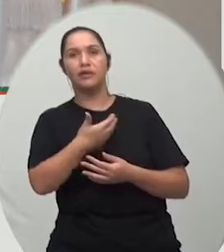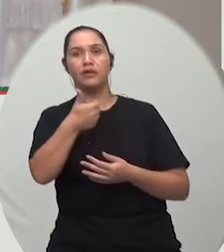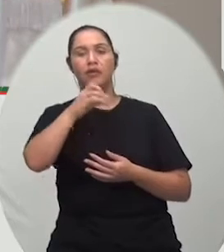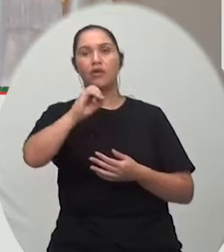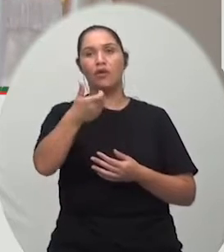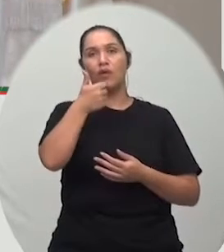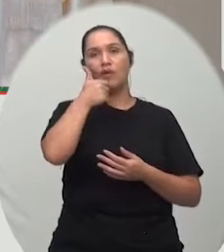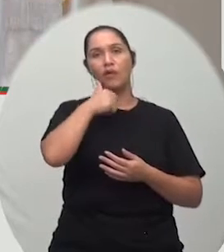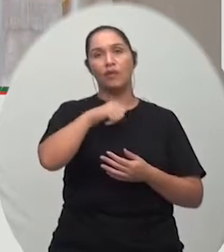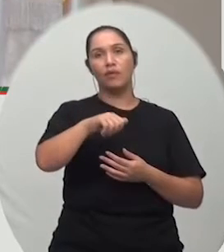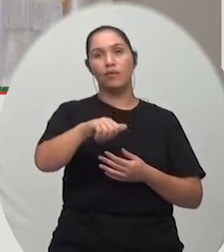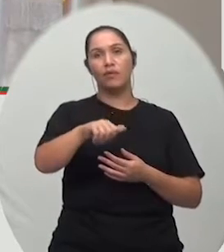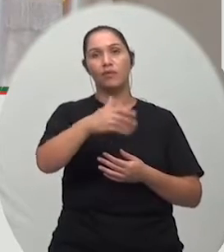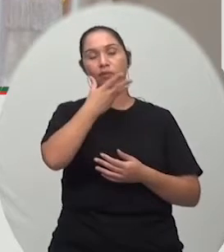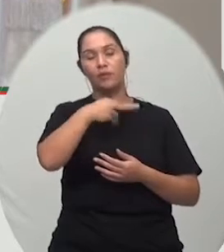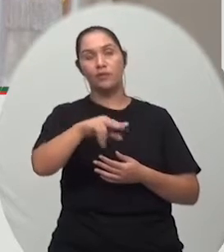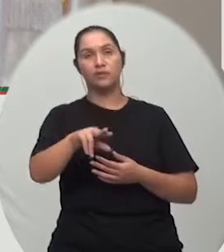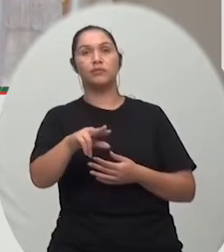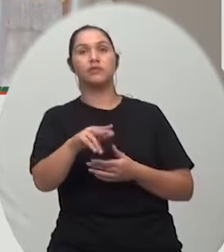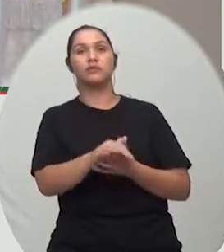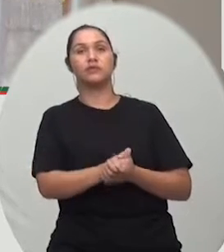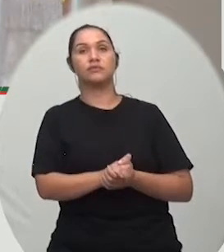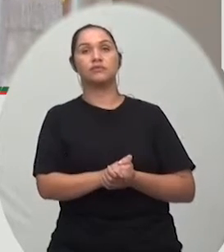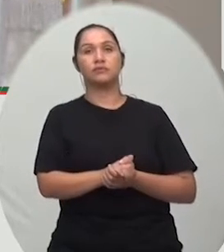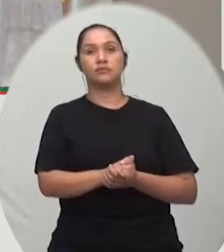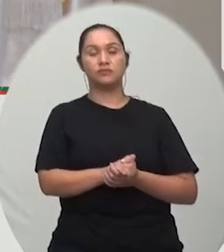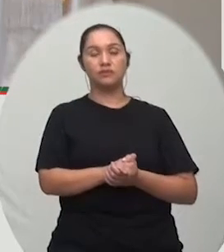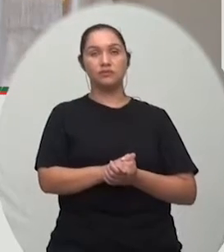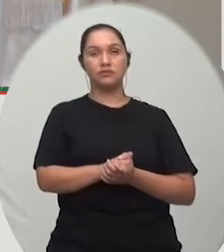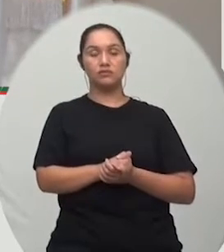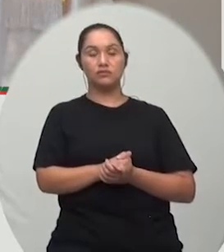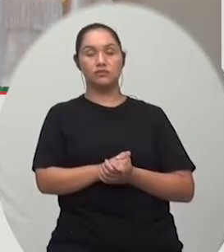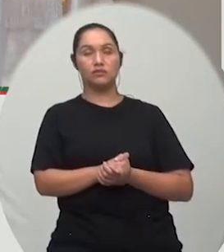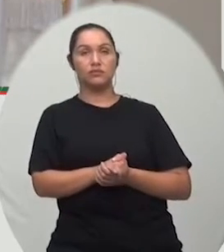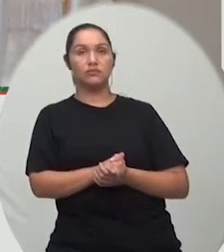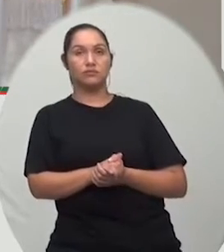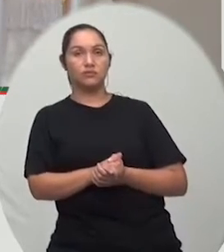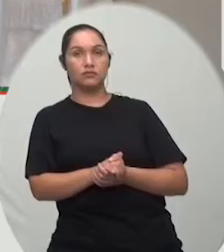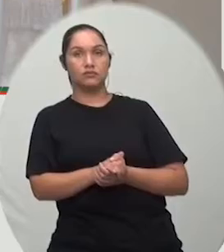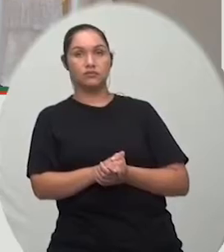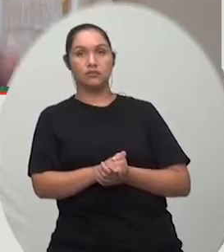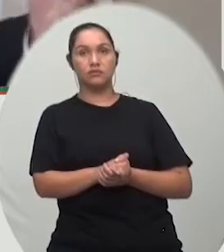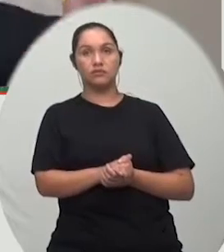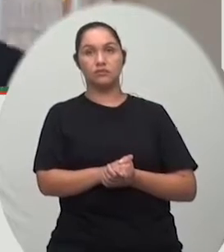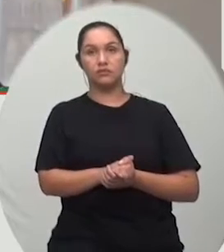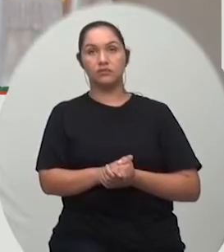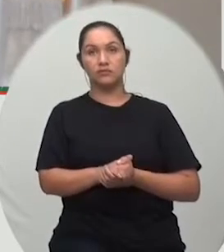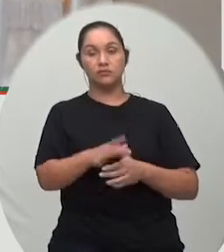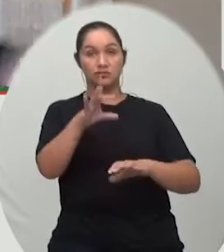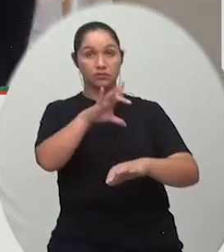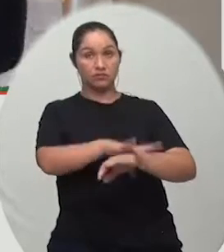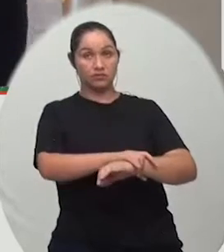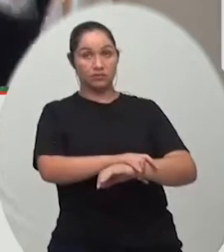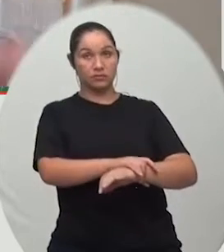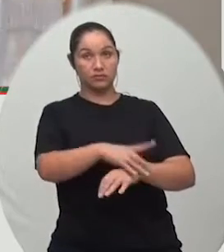carros estacionados nesse período, das 7 da noite, das 19 até as 7 da manhã, ele coloca seu veículo ali e entra para dentro do hospital,